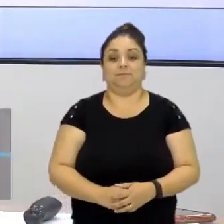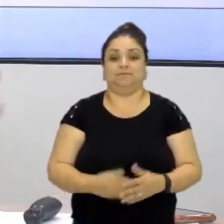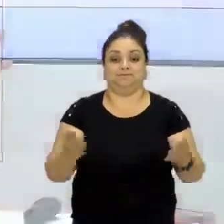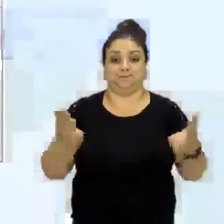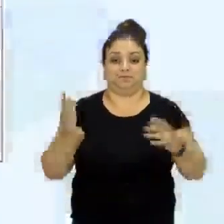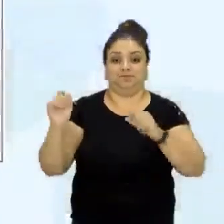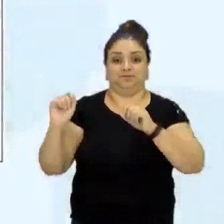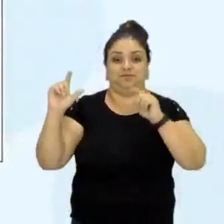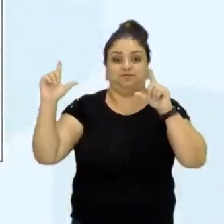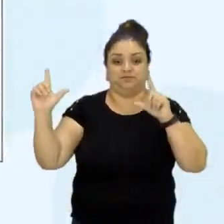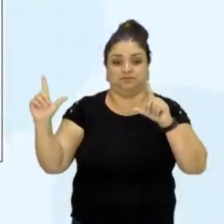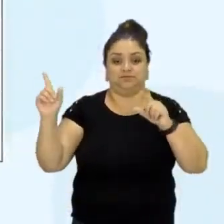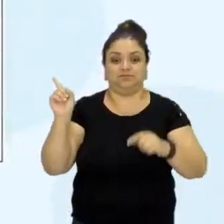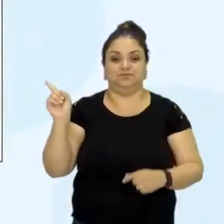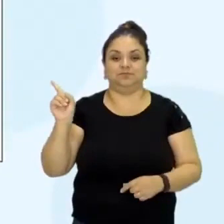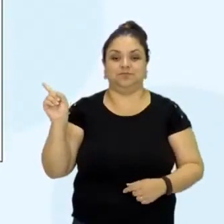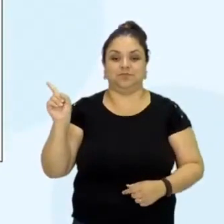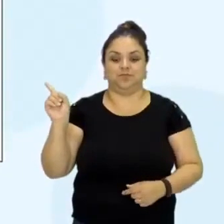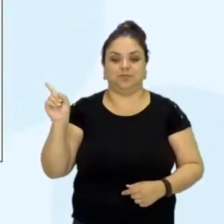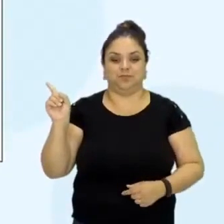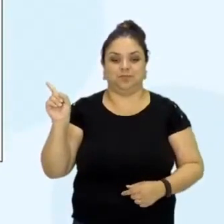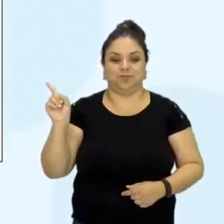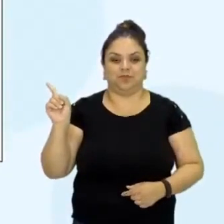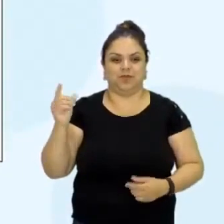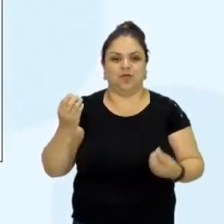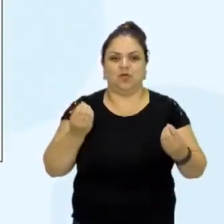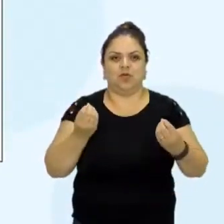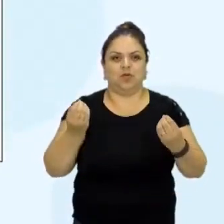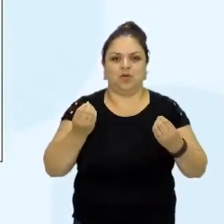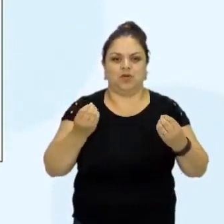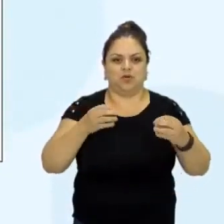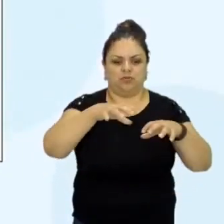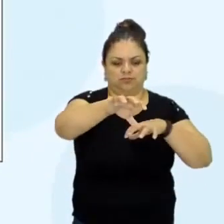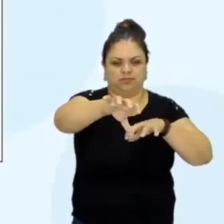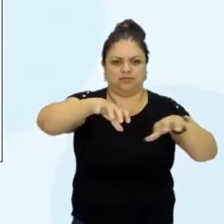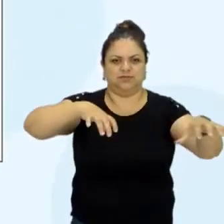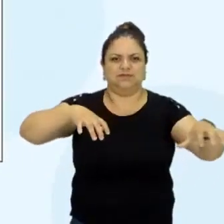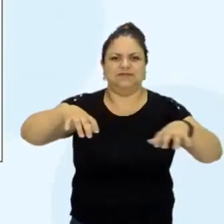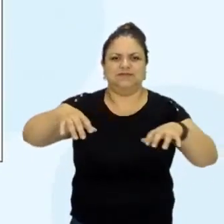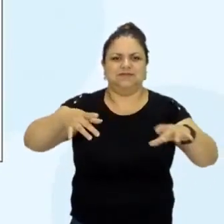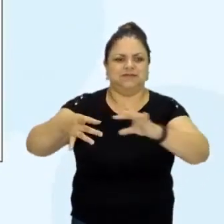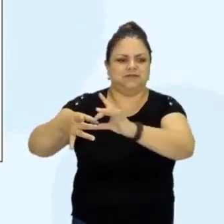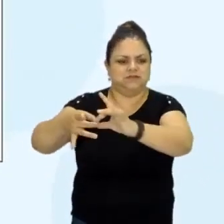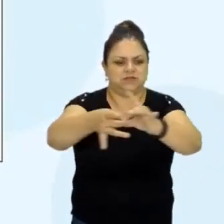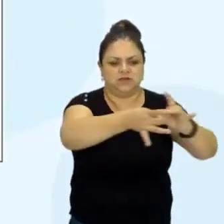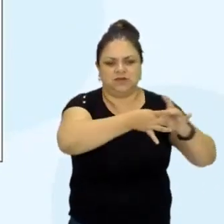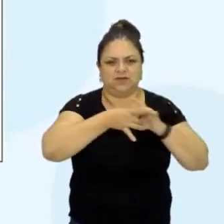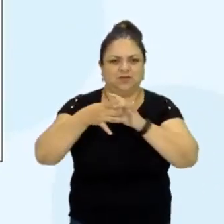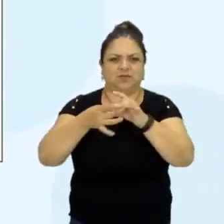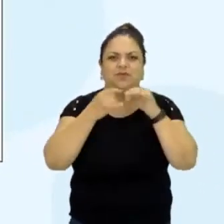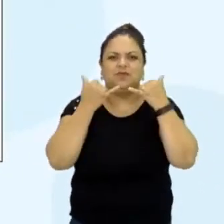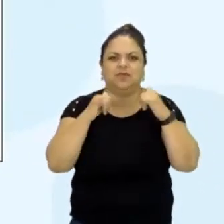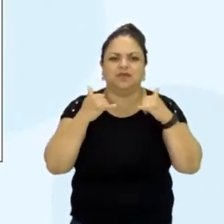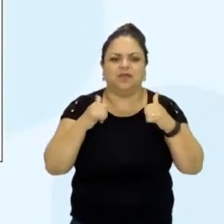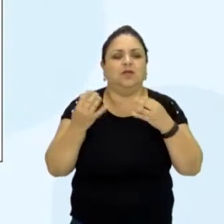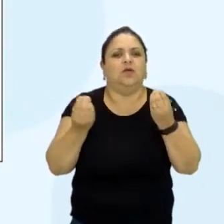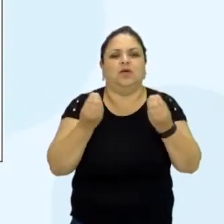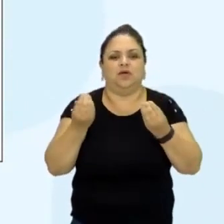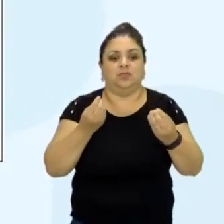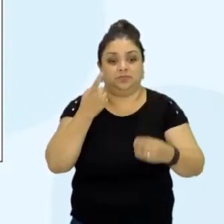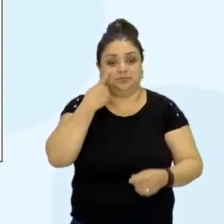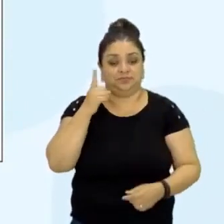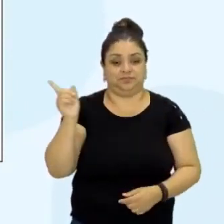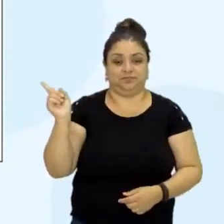vocês, né, quando a gente falou pra vocês sobre circuito elétrico, a gente mostrou pra vocês muitas imagens. Mas quando a gente